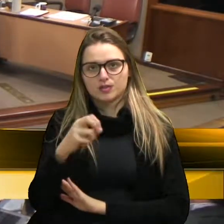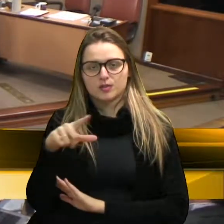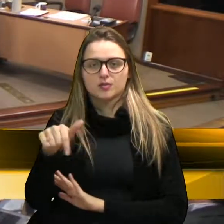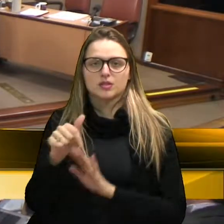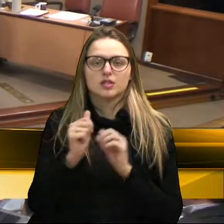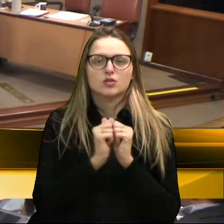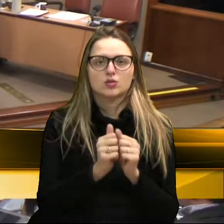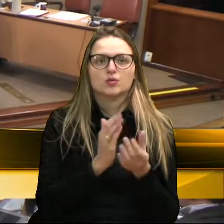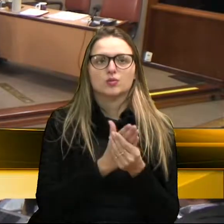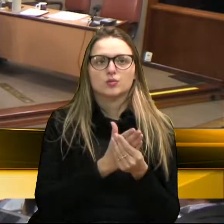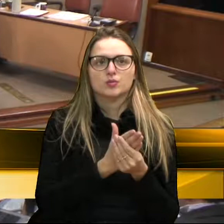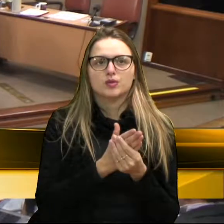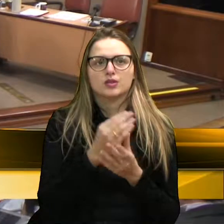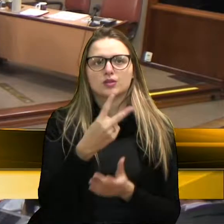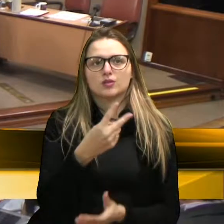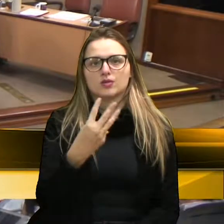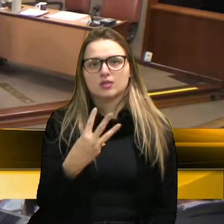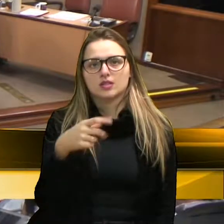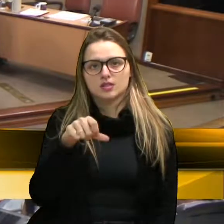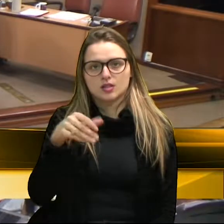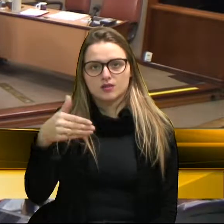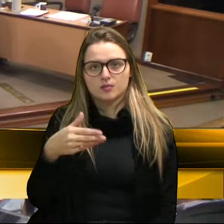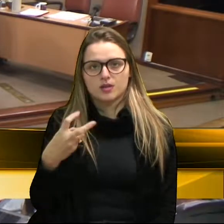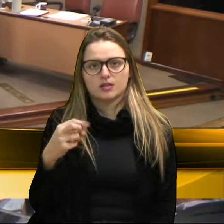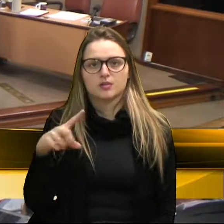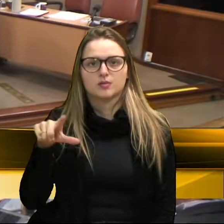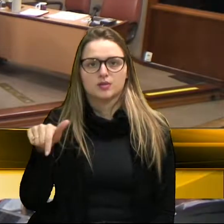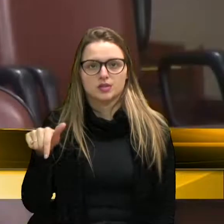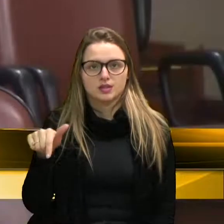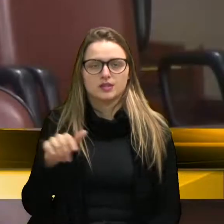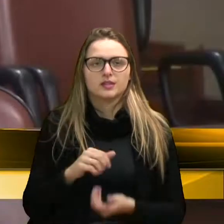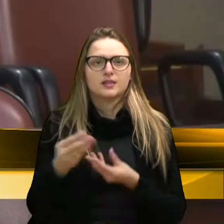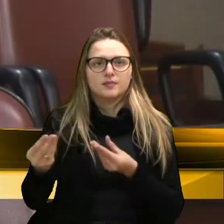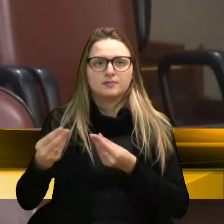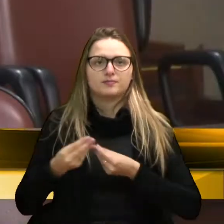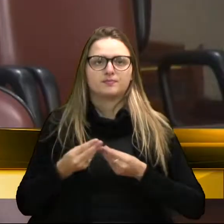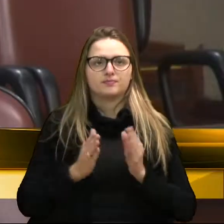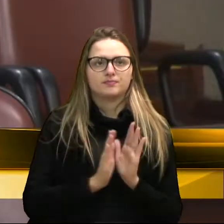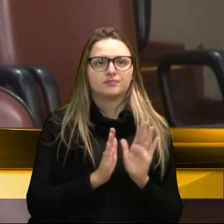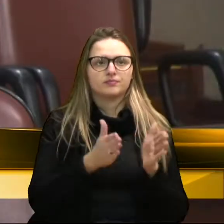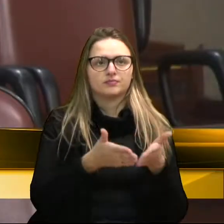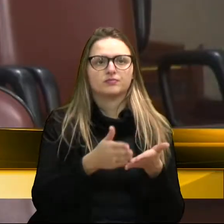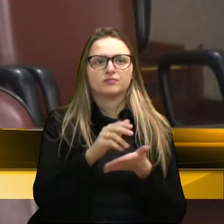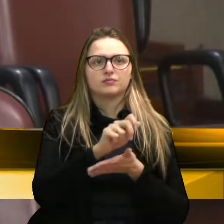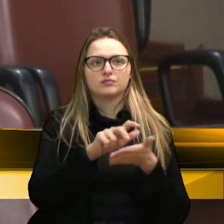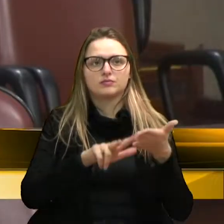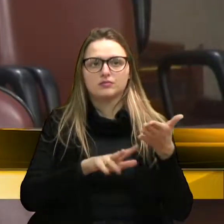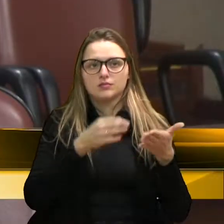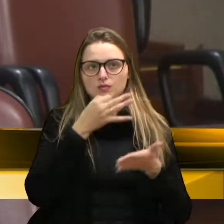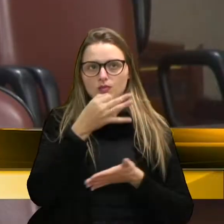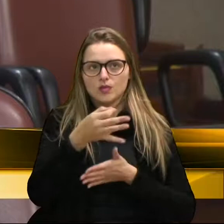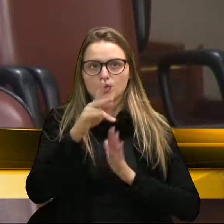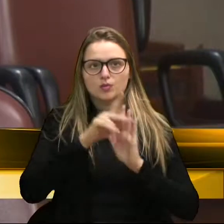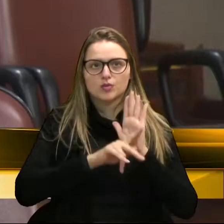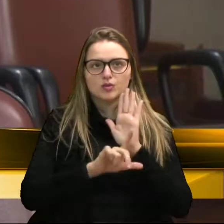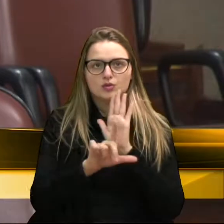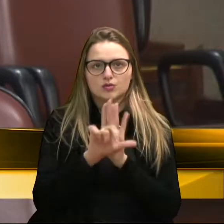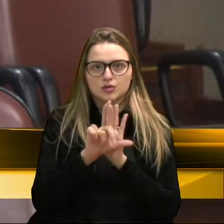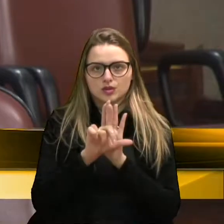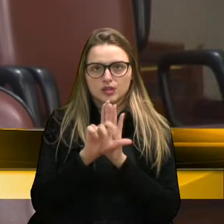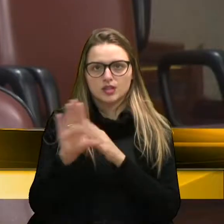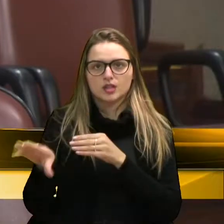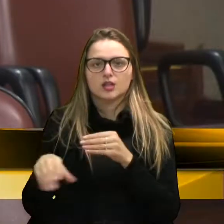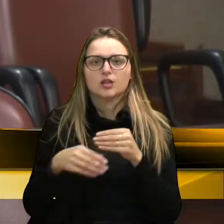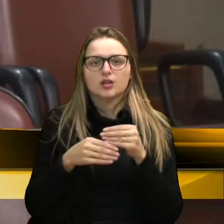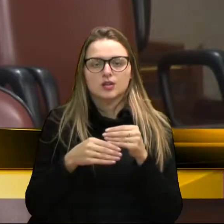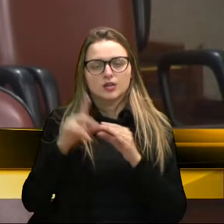processo 239 de 2017. Recebe esta comissão para análise e parecer o projeto de lei